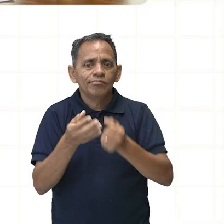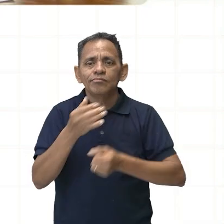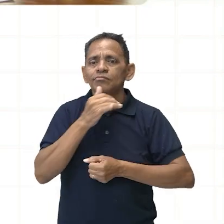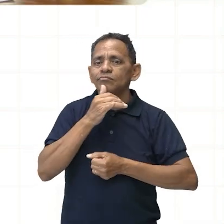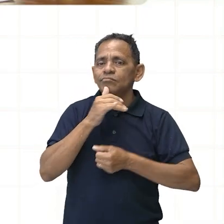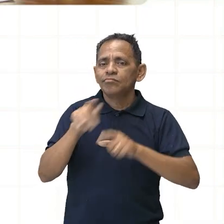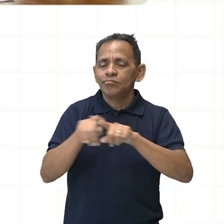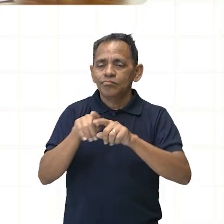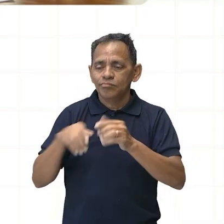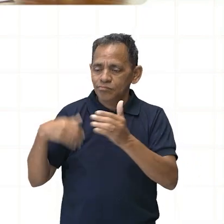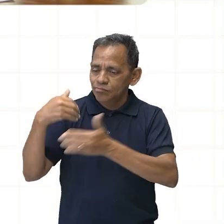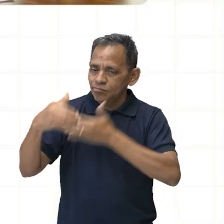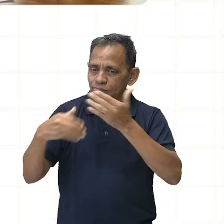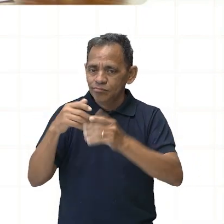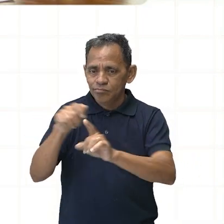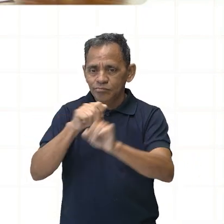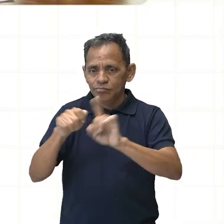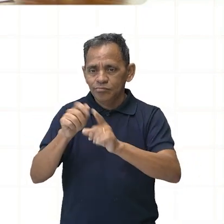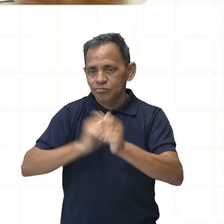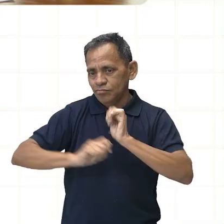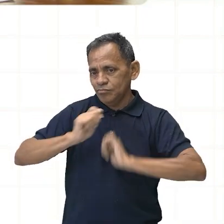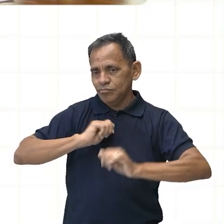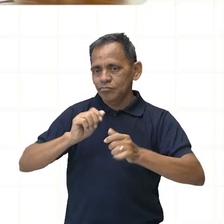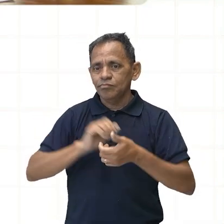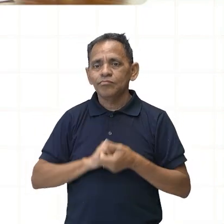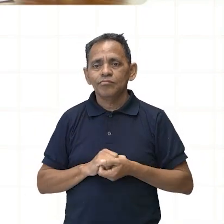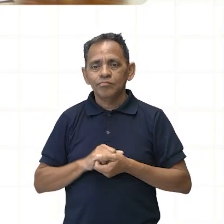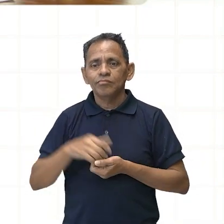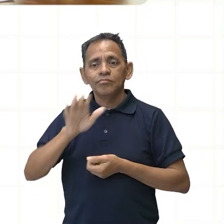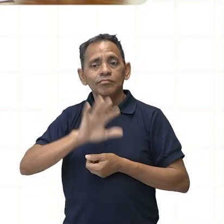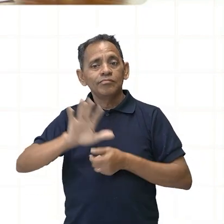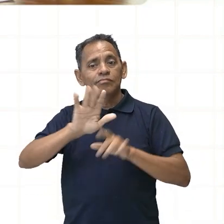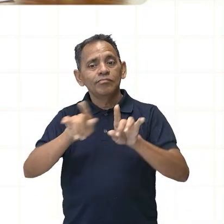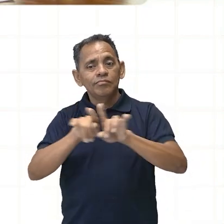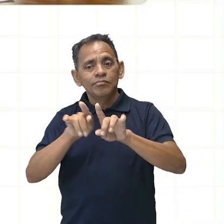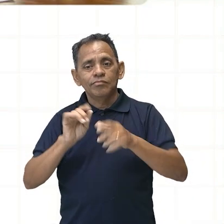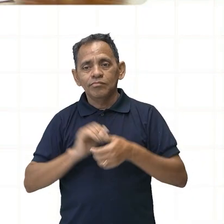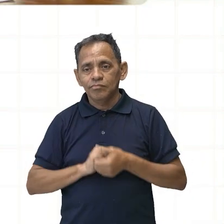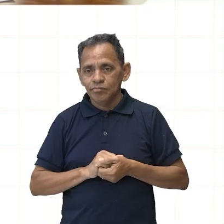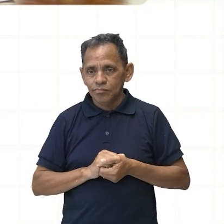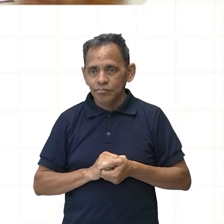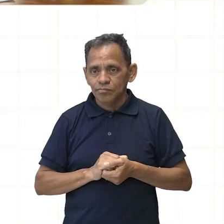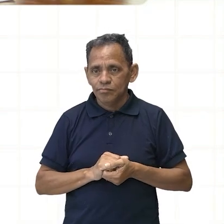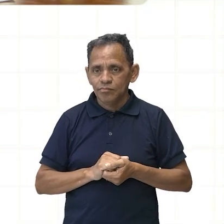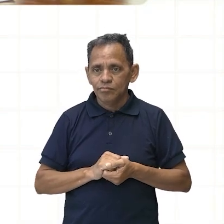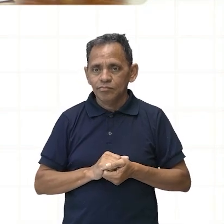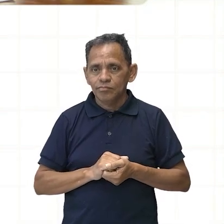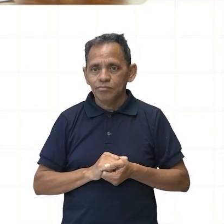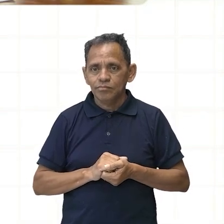atividade econômica e a sociedade de uma forma geral que sejam satisfatórias,